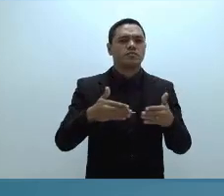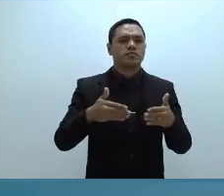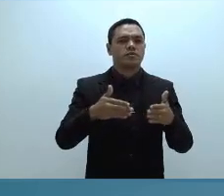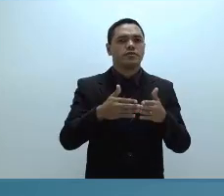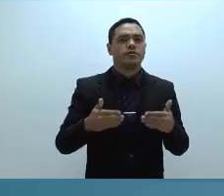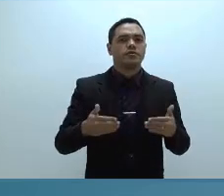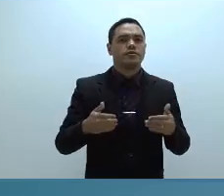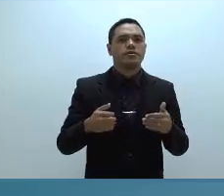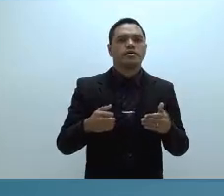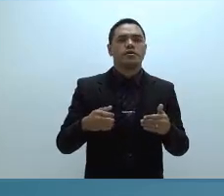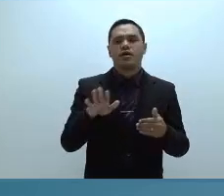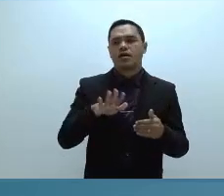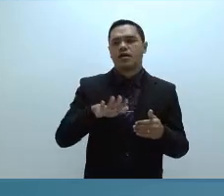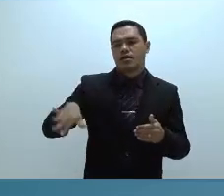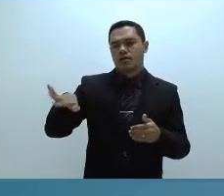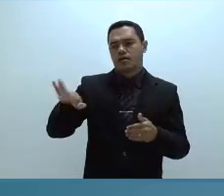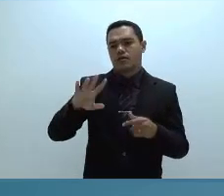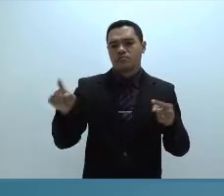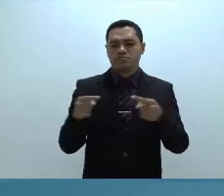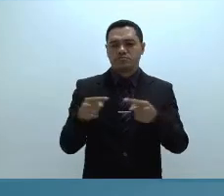relativas a concessionárias,